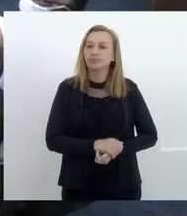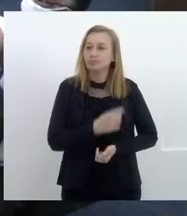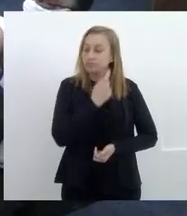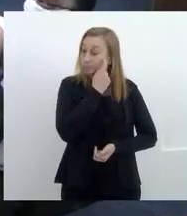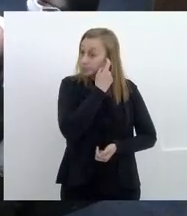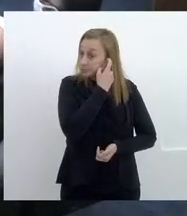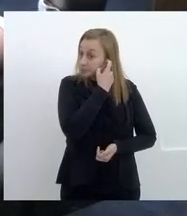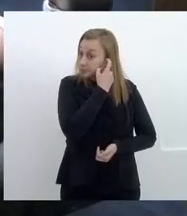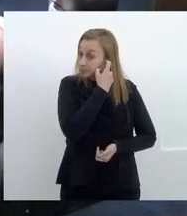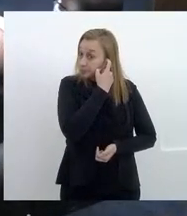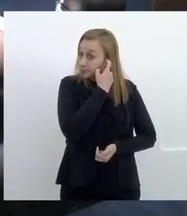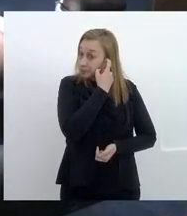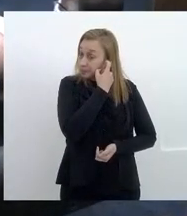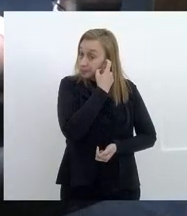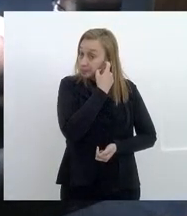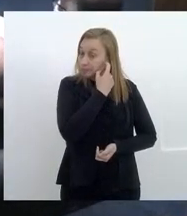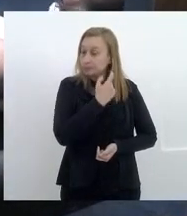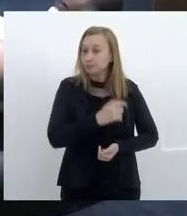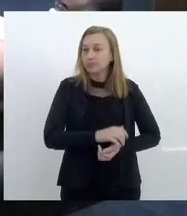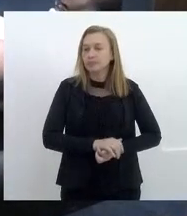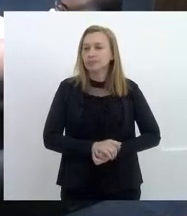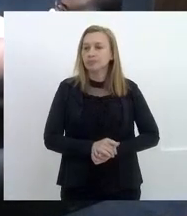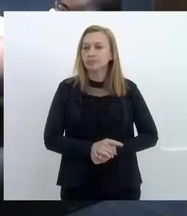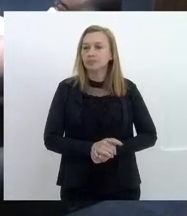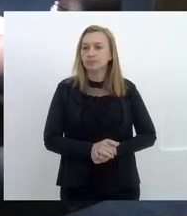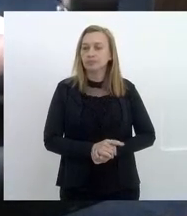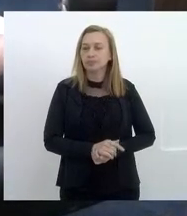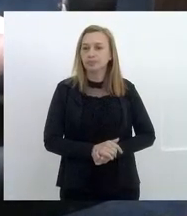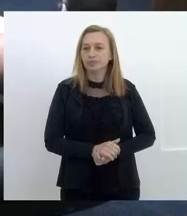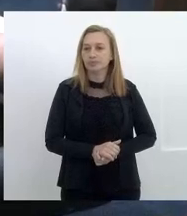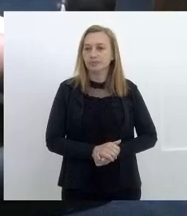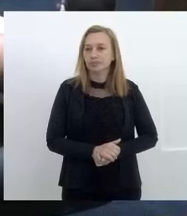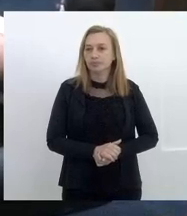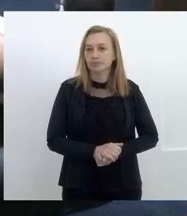bom então por favor fazer os da Tribuna por favor